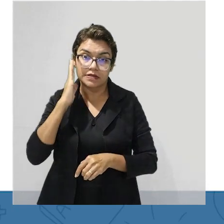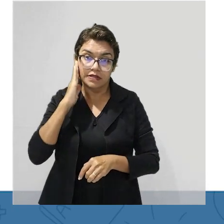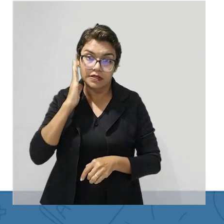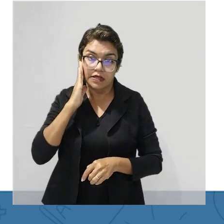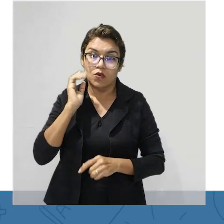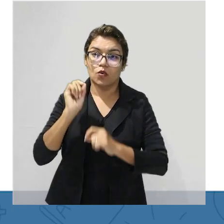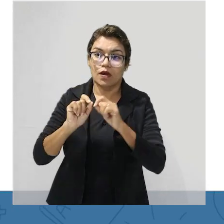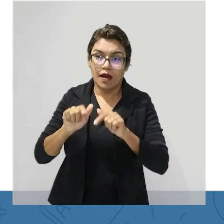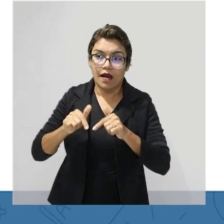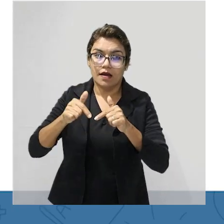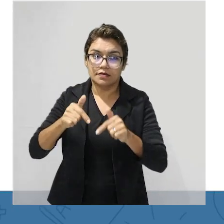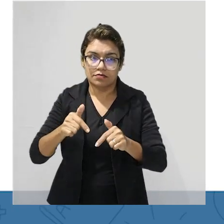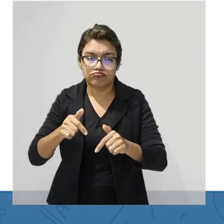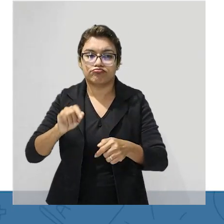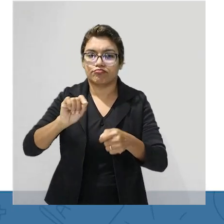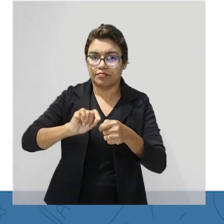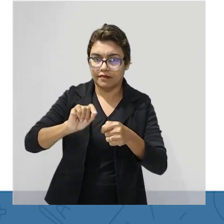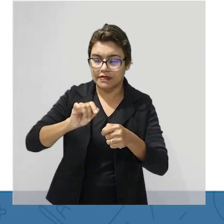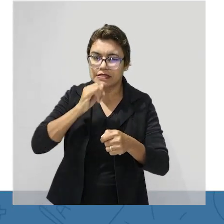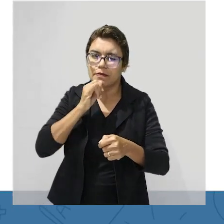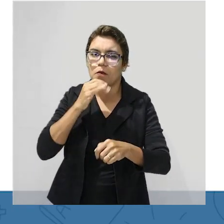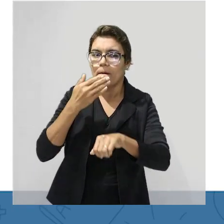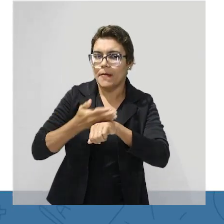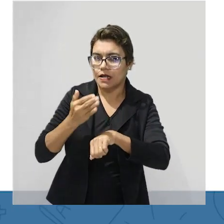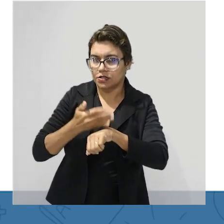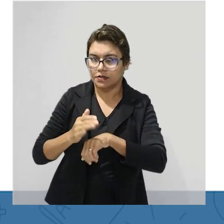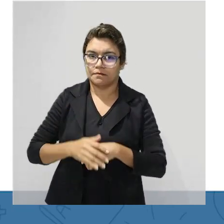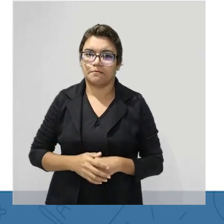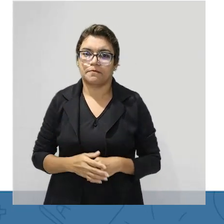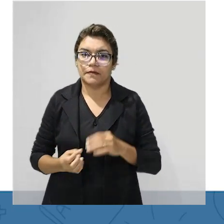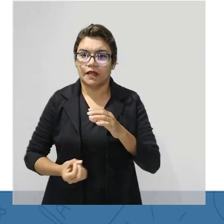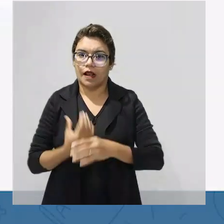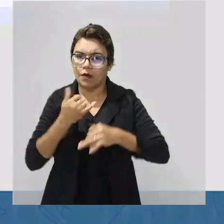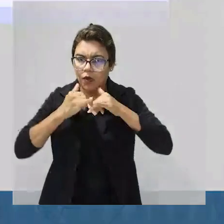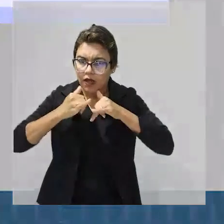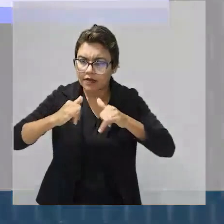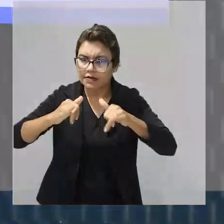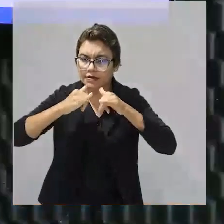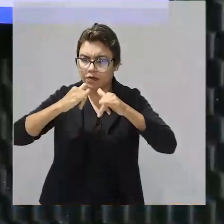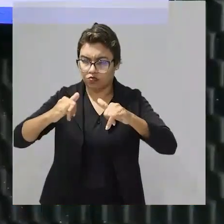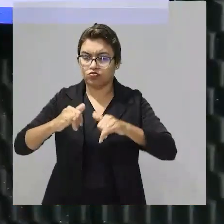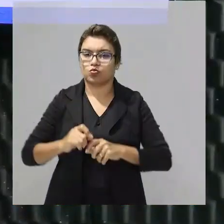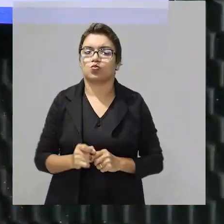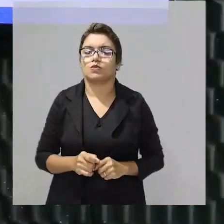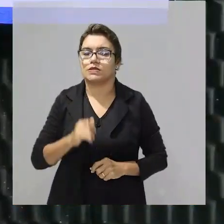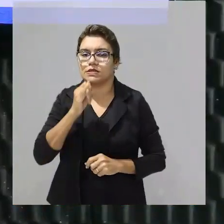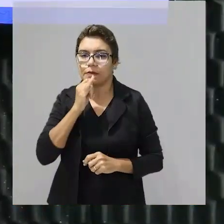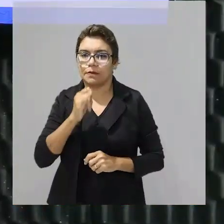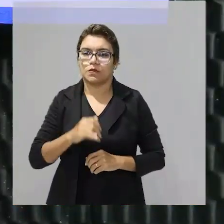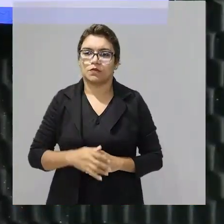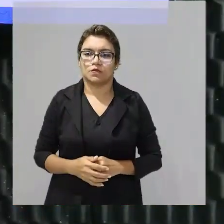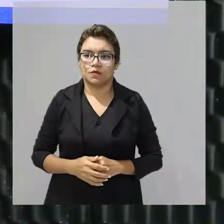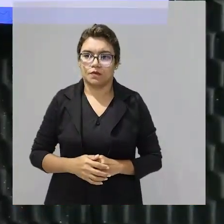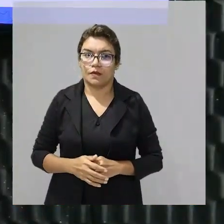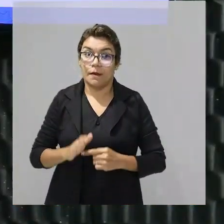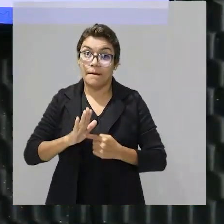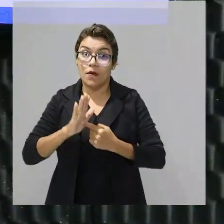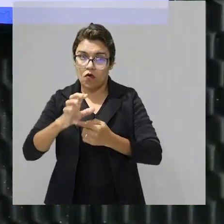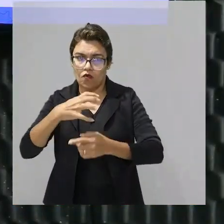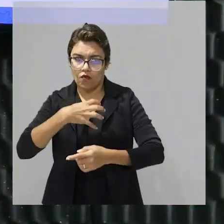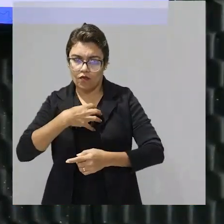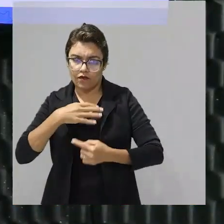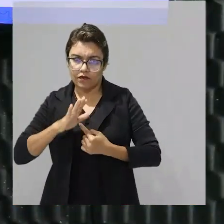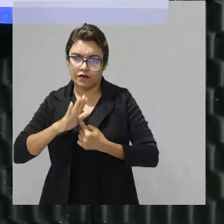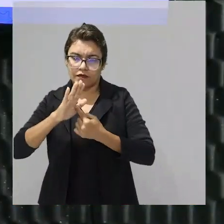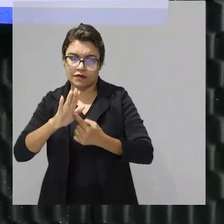e principalmente os órgãos governamentais. Mas tenham cuidado para que vocês possam atribuir a responsabilidade a